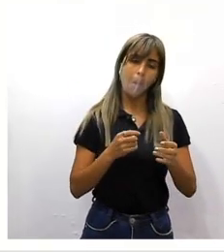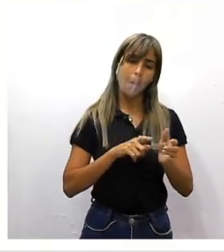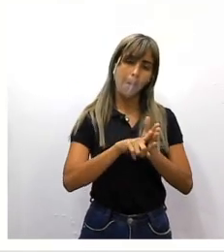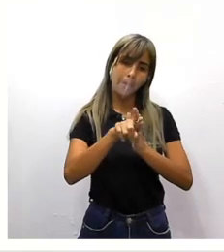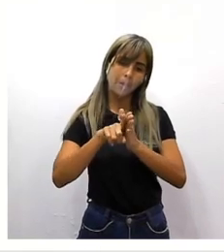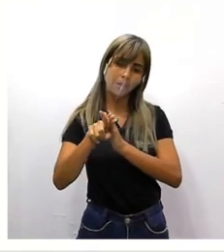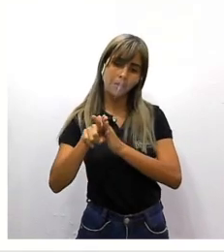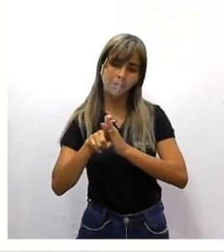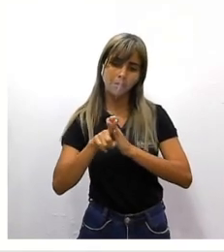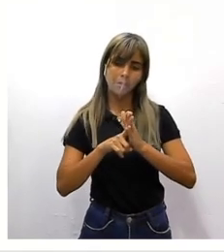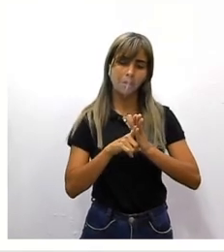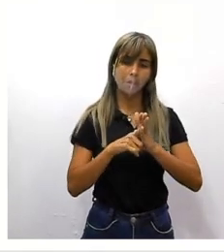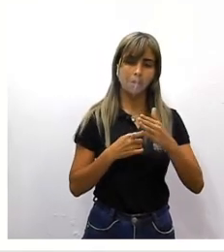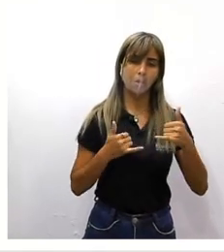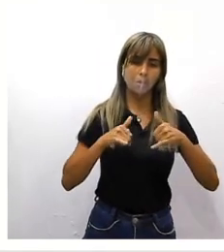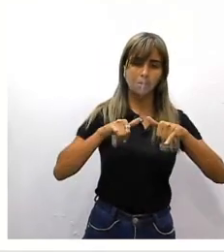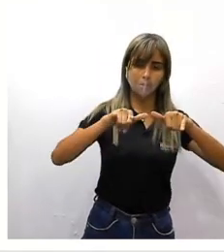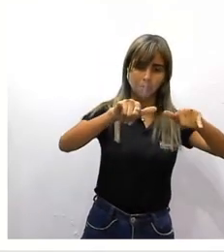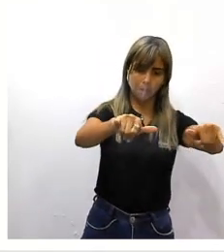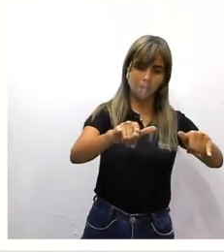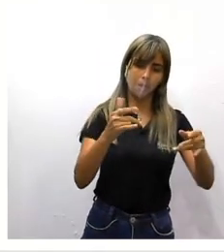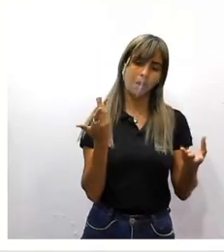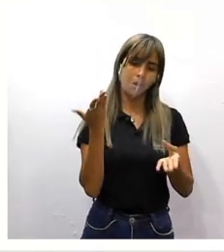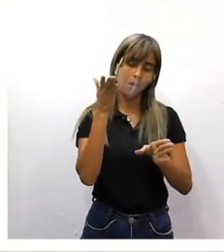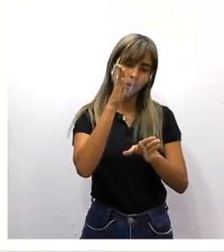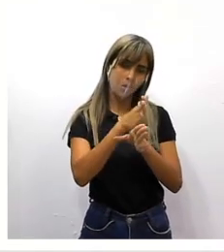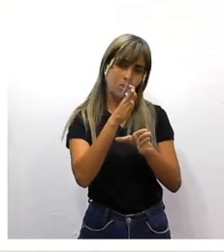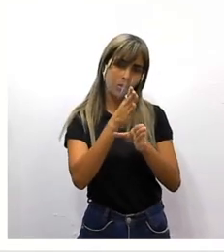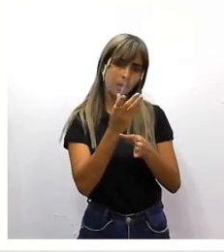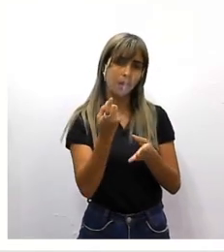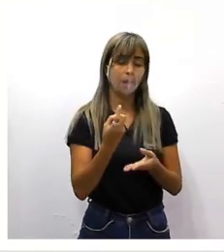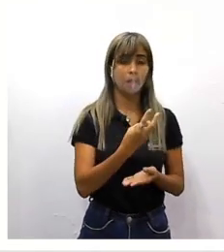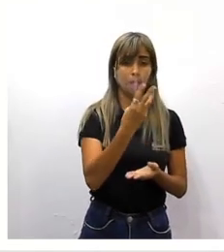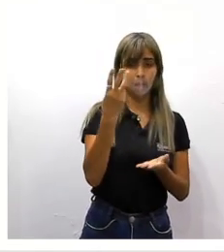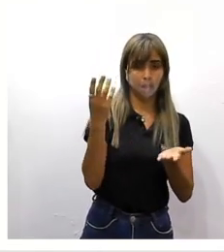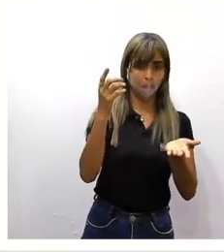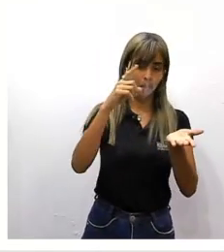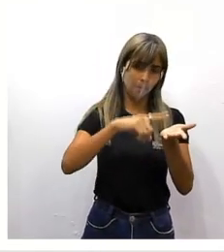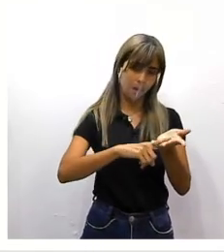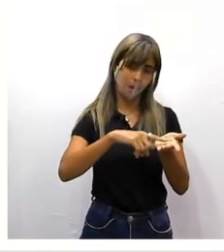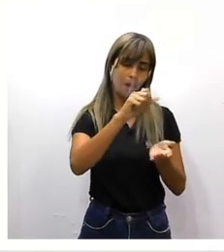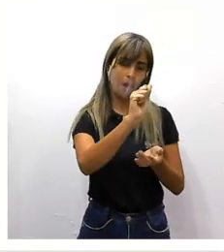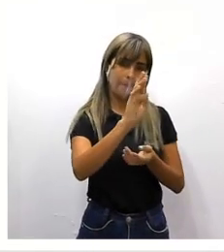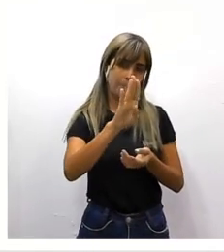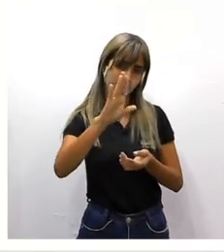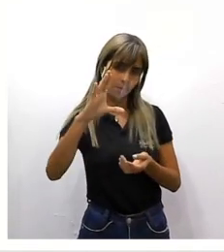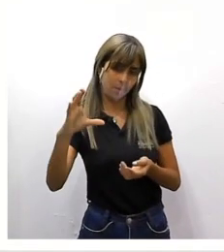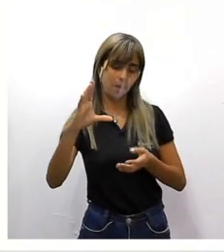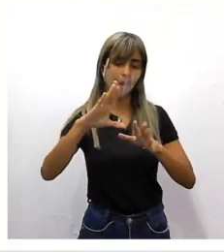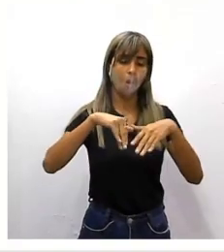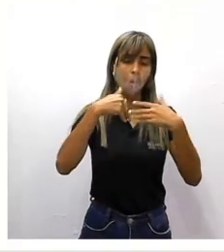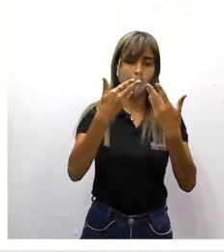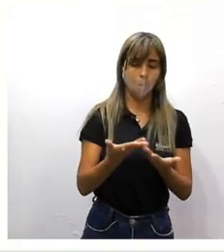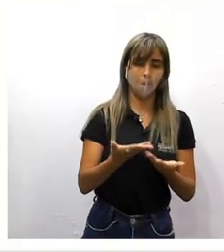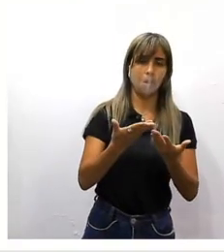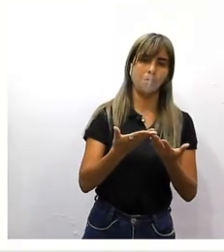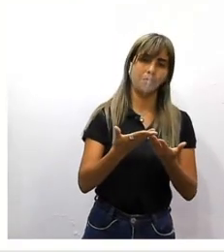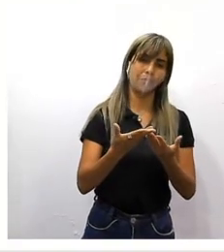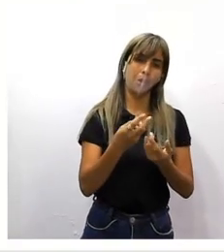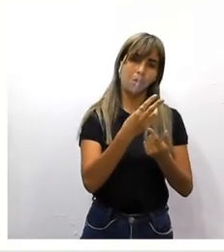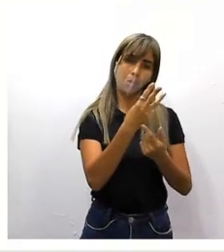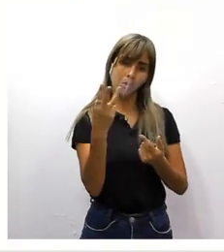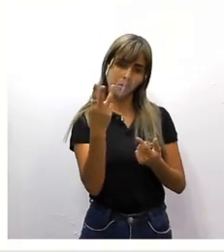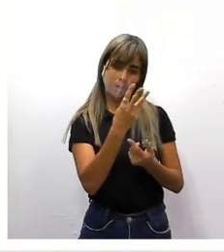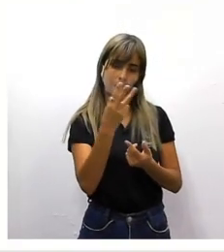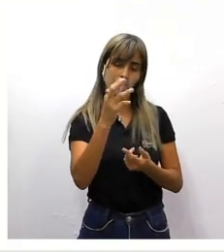que encontrou estão no quadro abaixo. Então, temos 3 marcas aí, marca A, marca B e marca C. Qual produto, ou qual dos